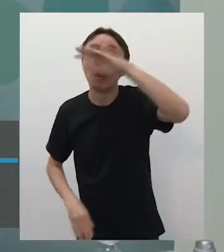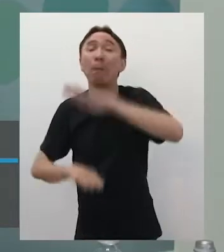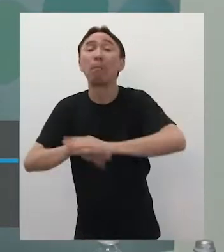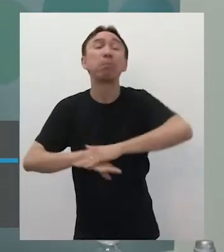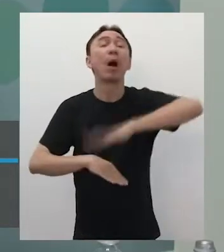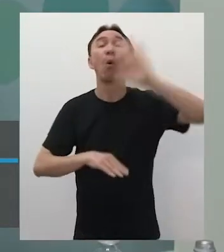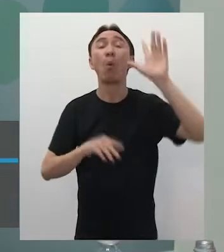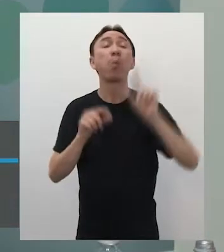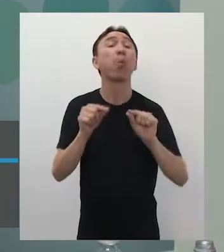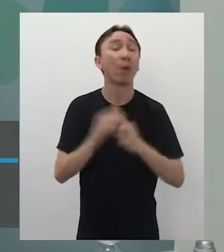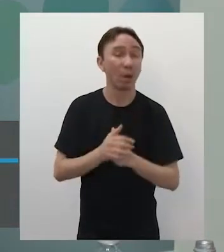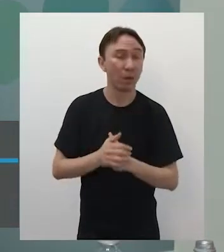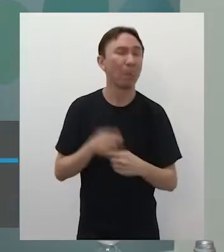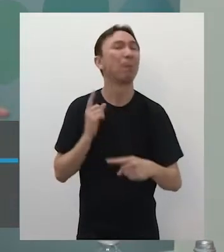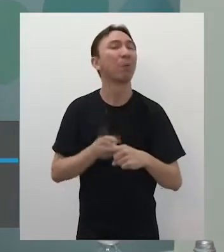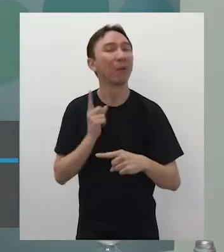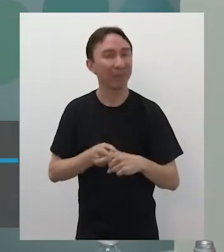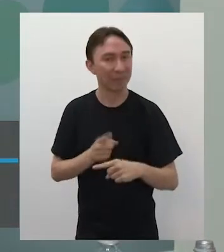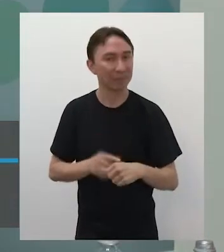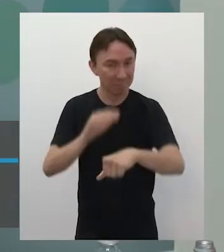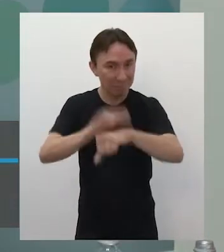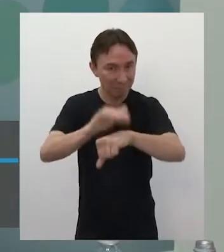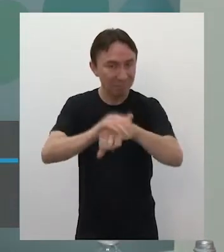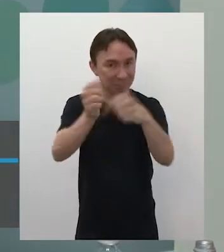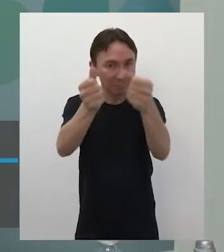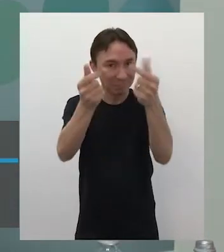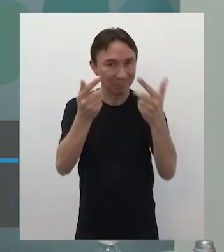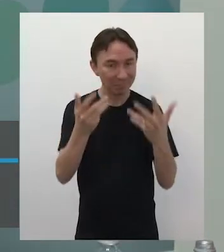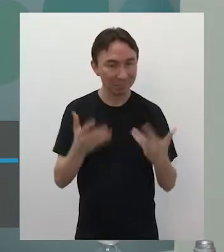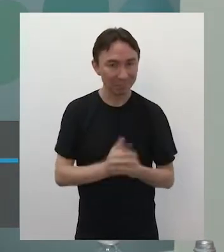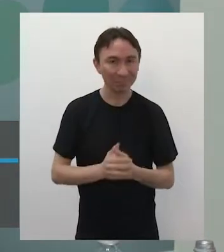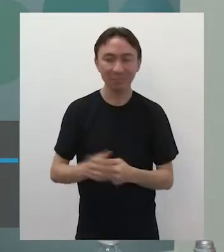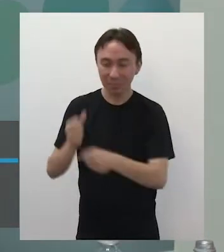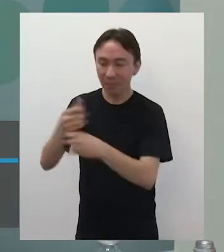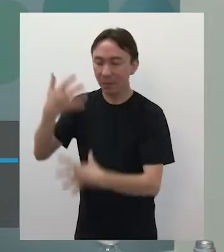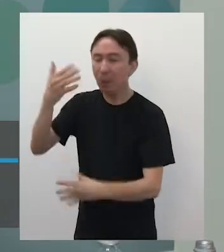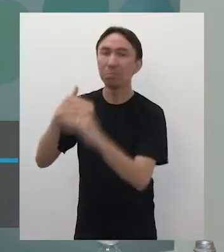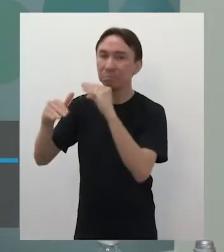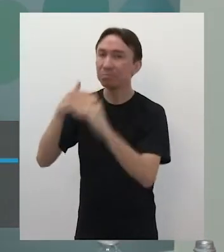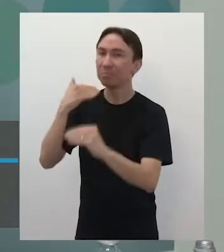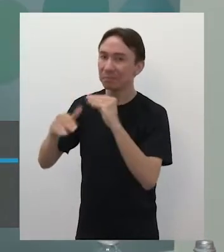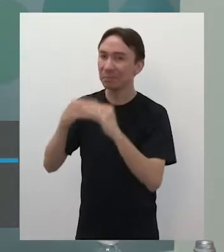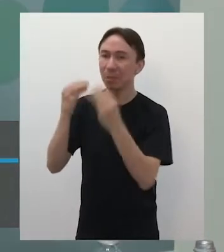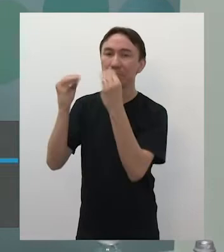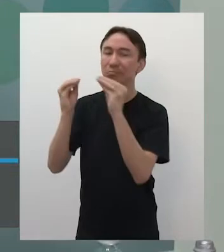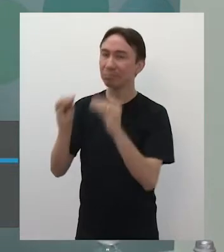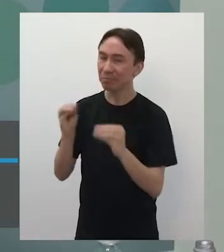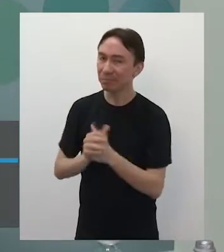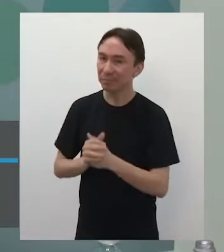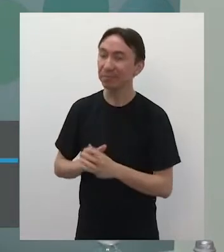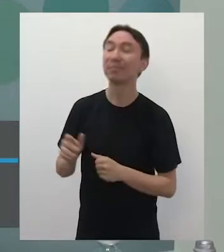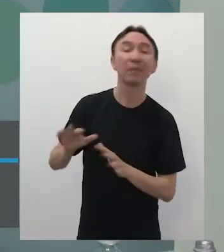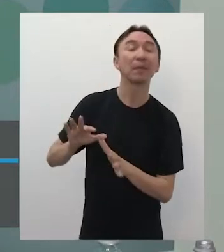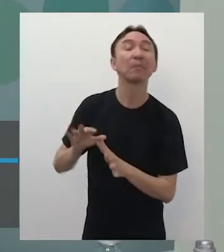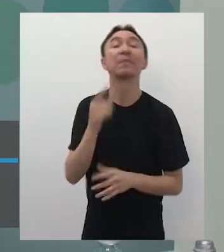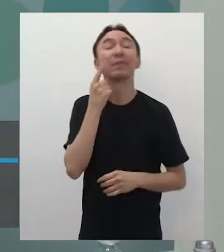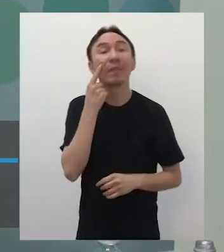falei o quê? Foco, organização, persistência, determinação. Eu acho que